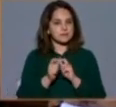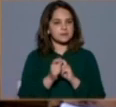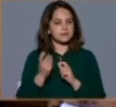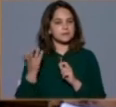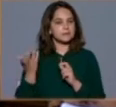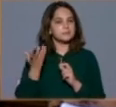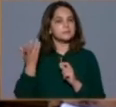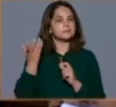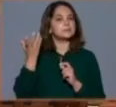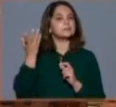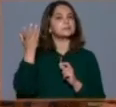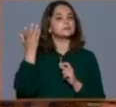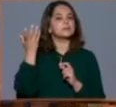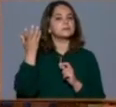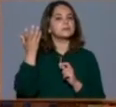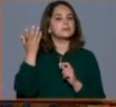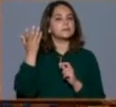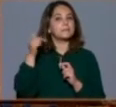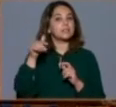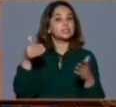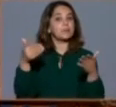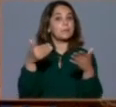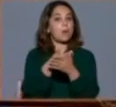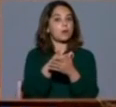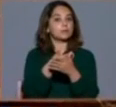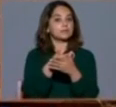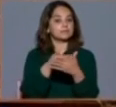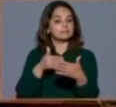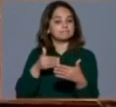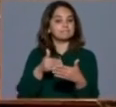plenitude, precisamente na morte.